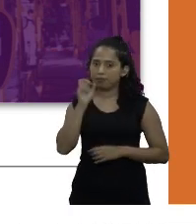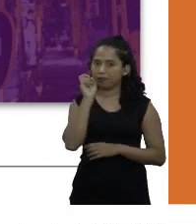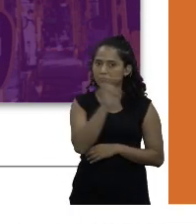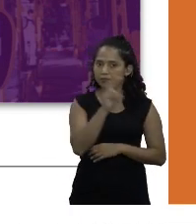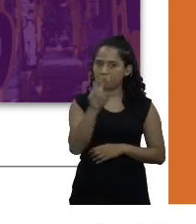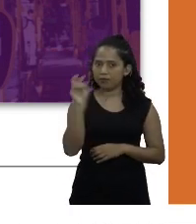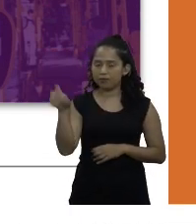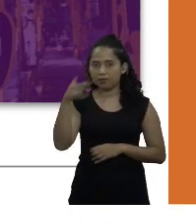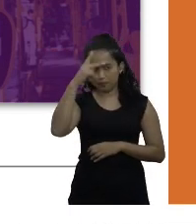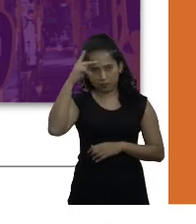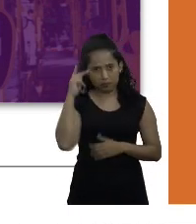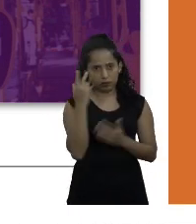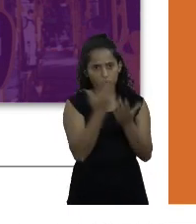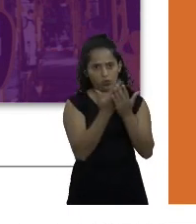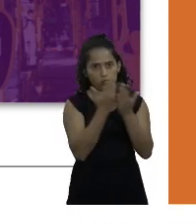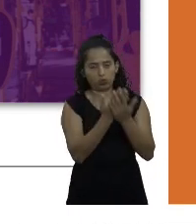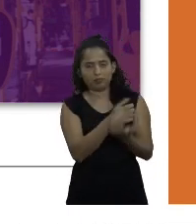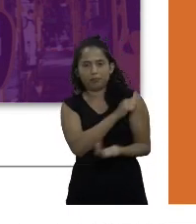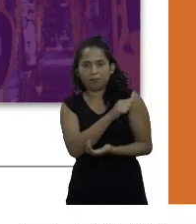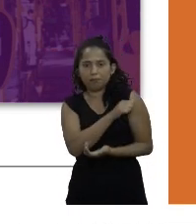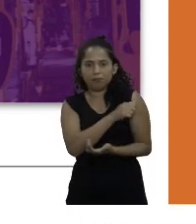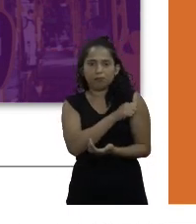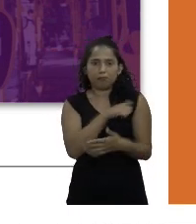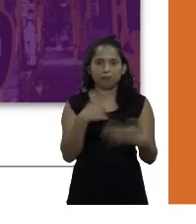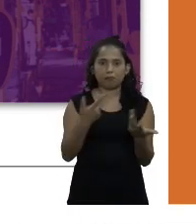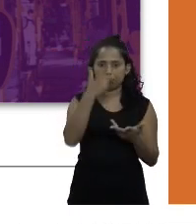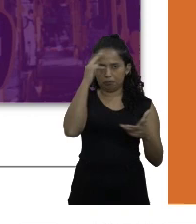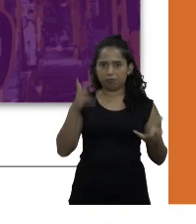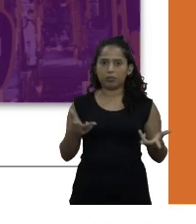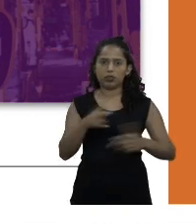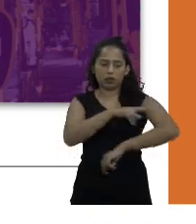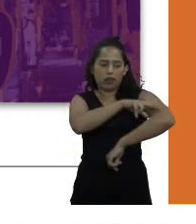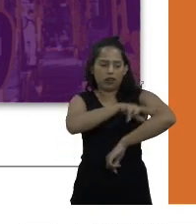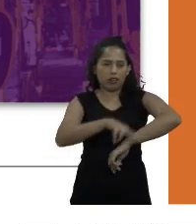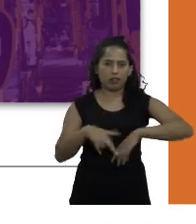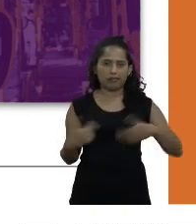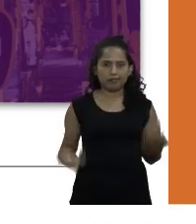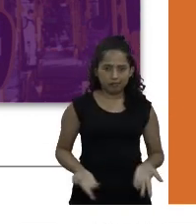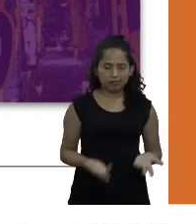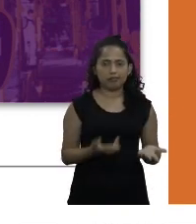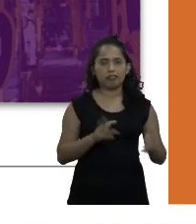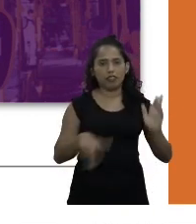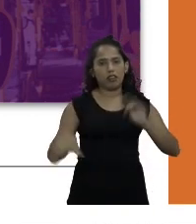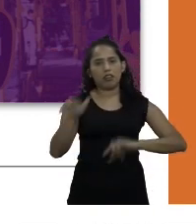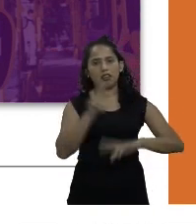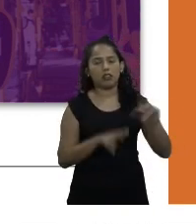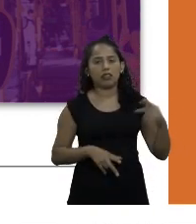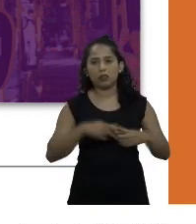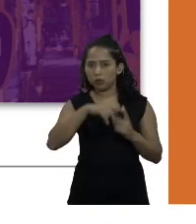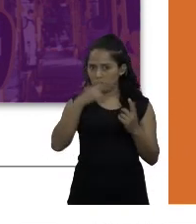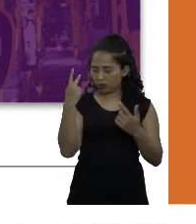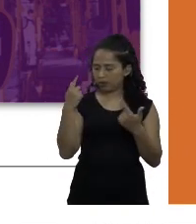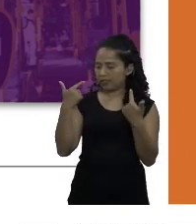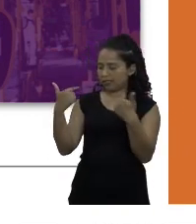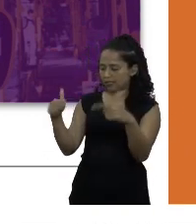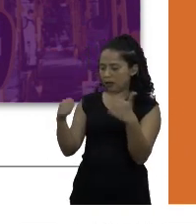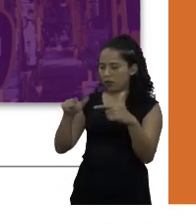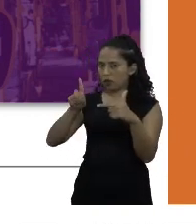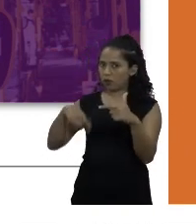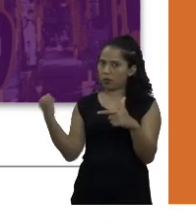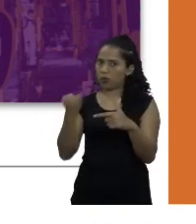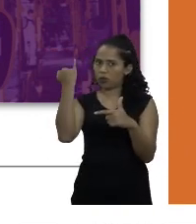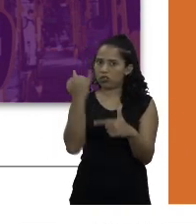pessoas, estudantes, pessoas de recortes raciais, homens, mulheres, o trabalho vai ter um significado importante para cada um de